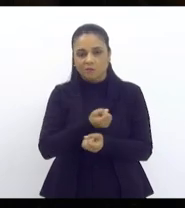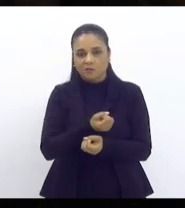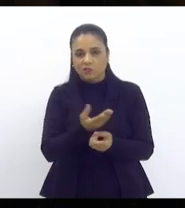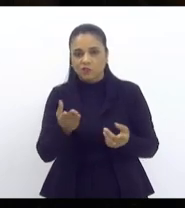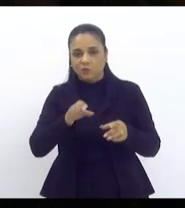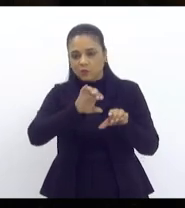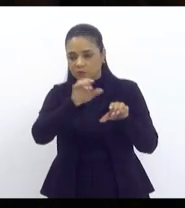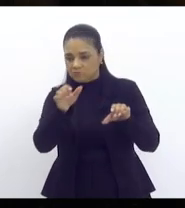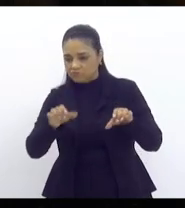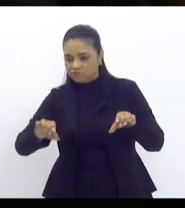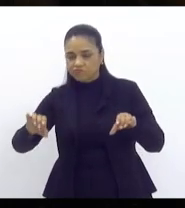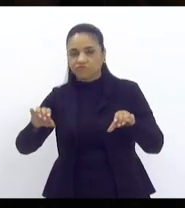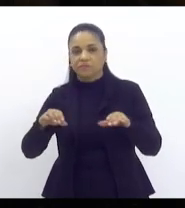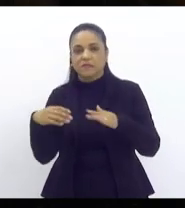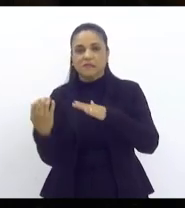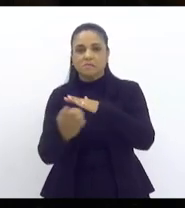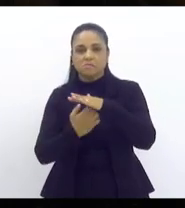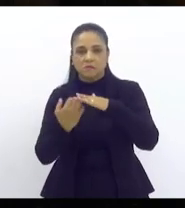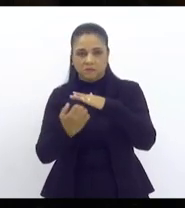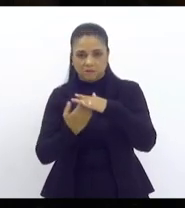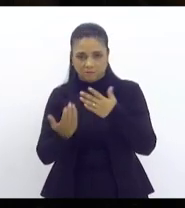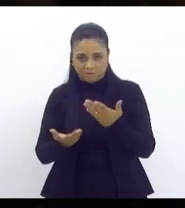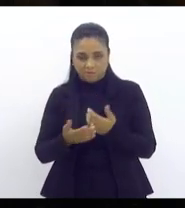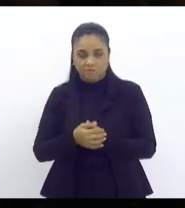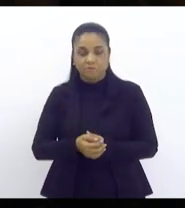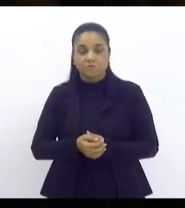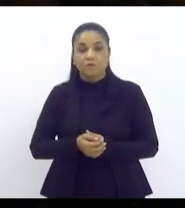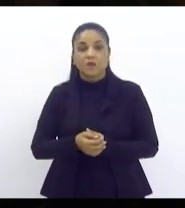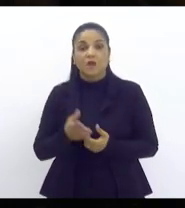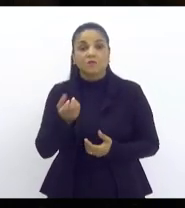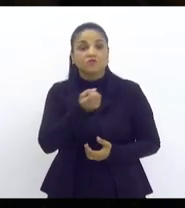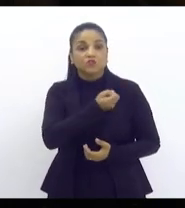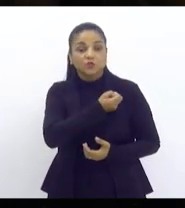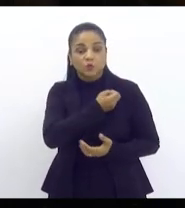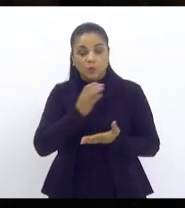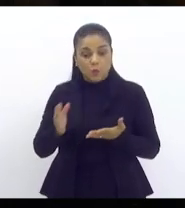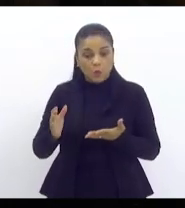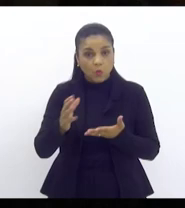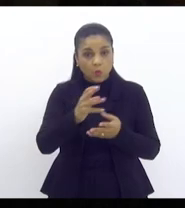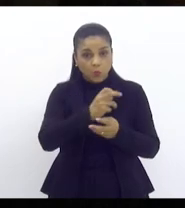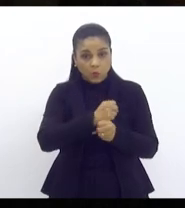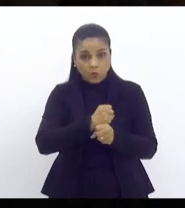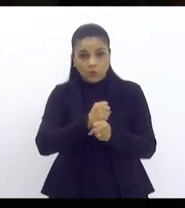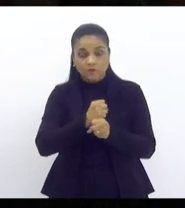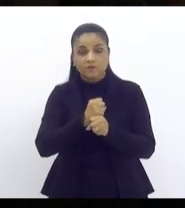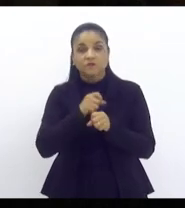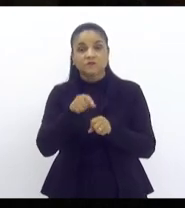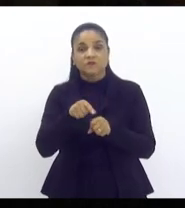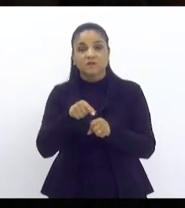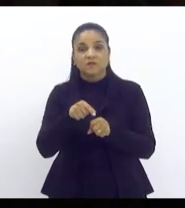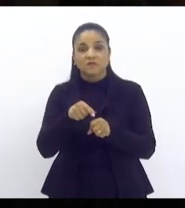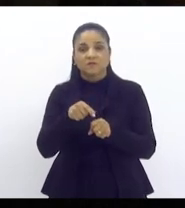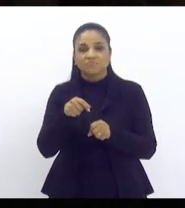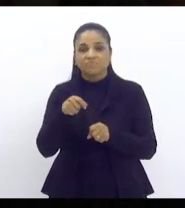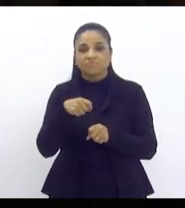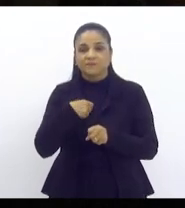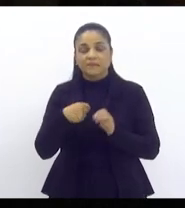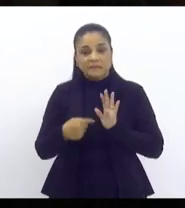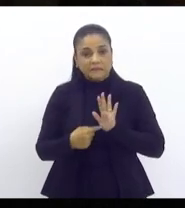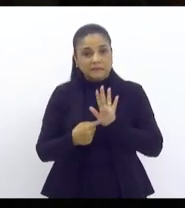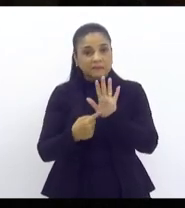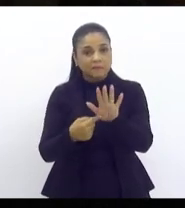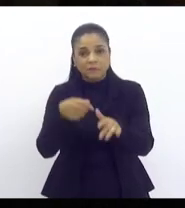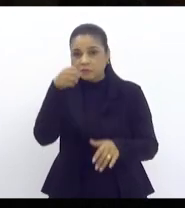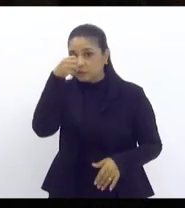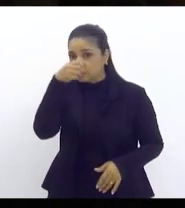concessionárias. Então, senhora presidente, esses números são absolutamente